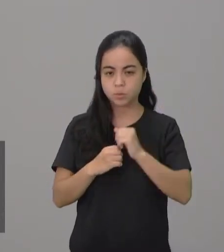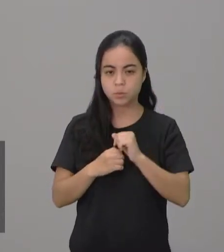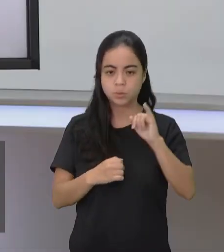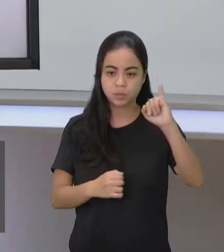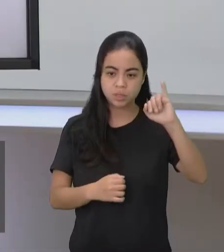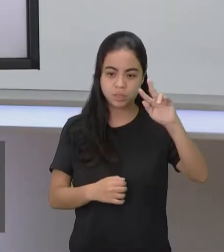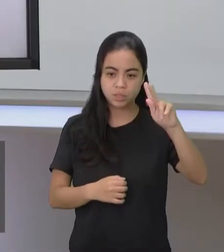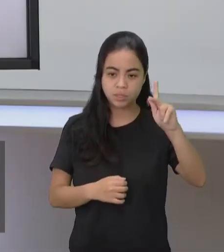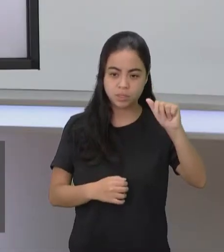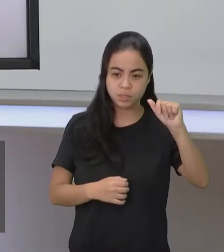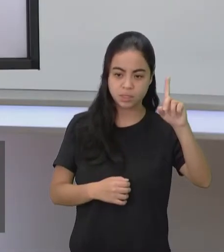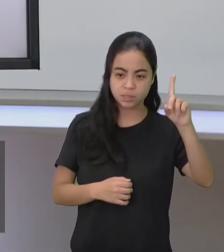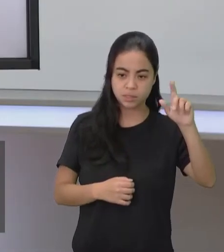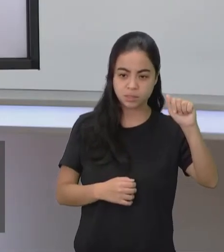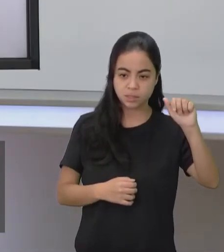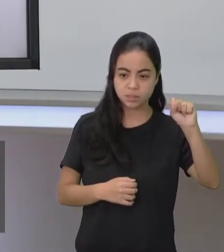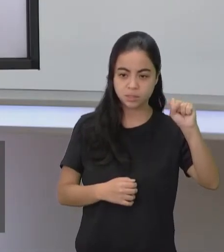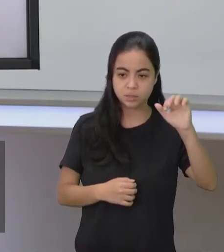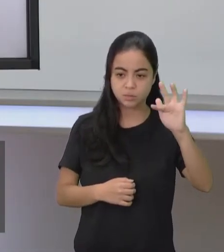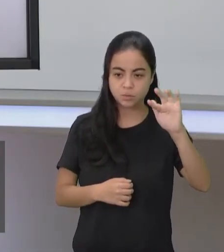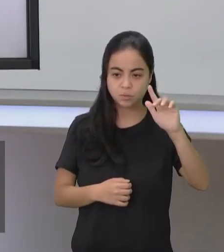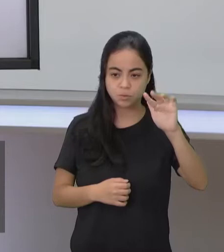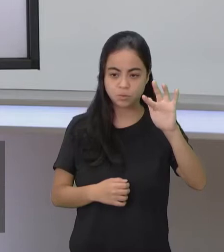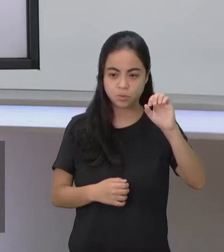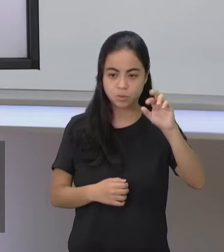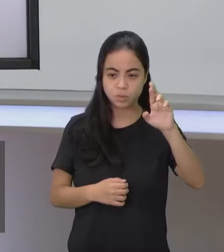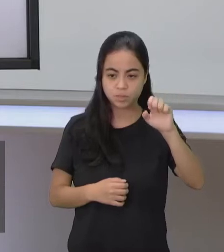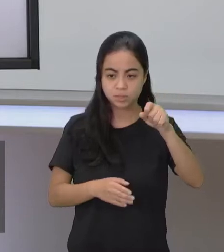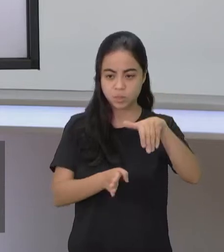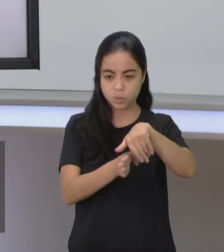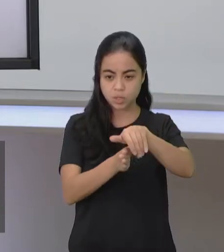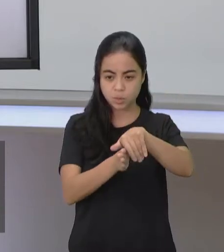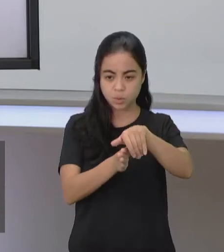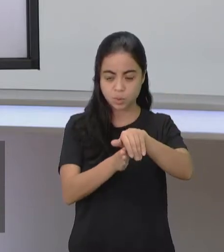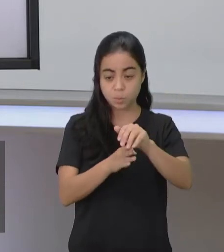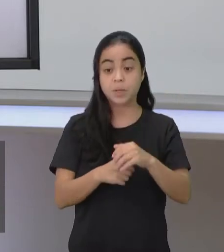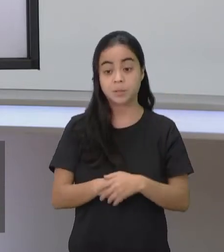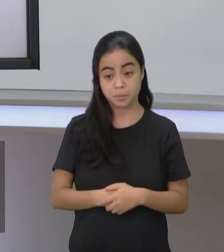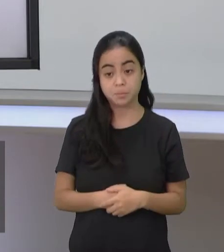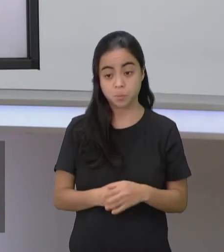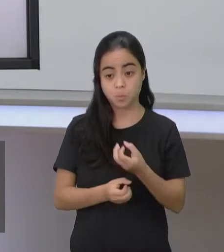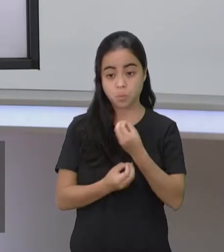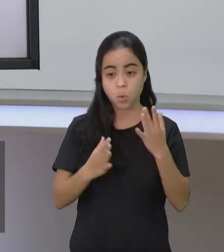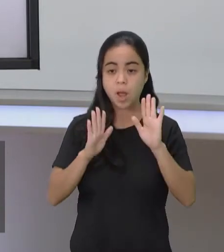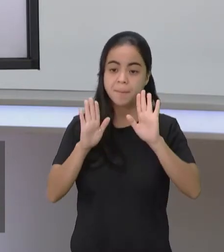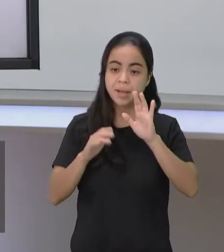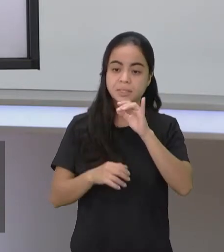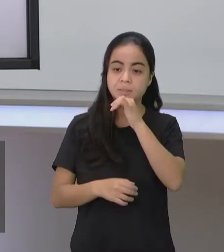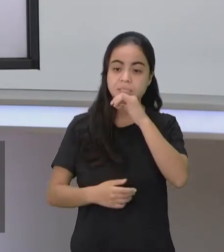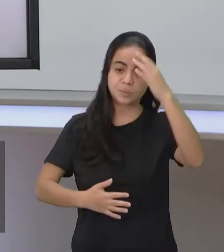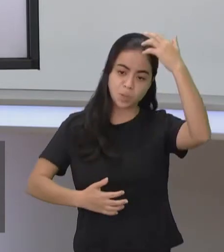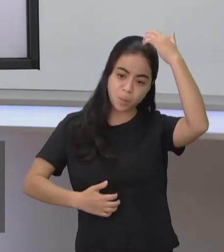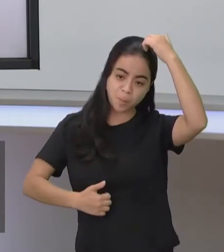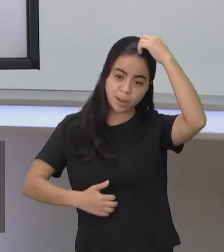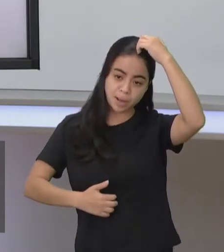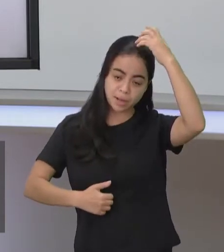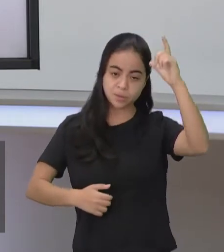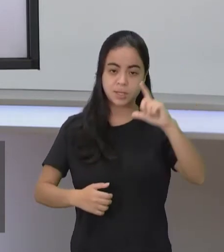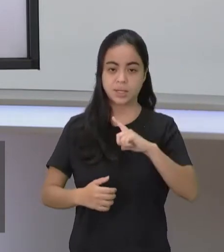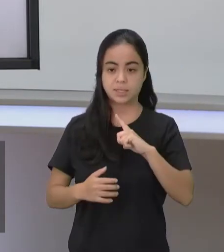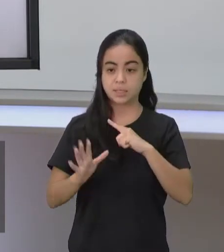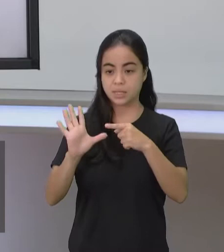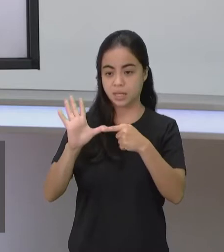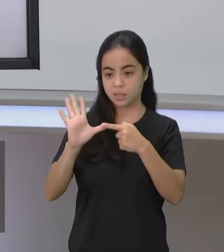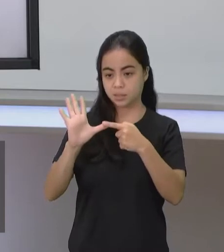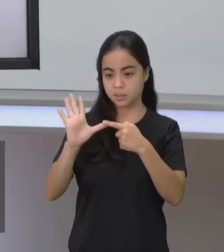legal. Muito bom, recomendamos você assistir o Ilha das Flores. Mas, por exemplo, mesmo primatas, né, que eles têm o dedão, dá pra